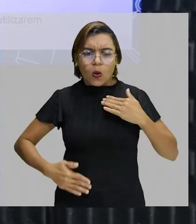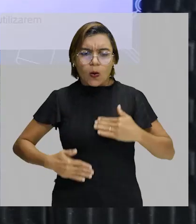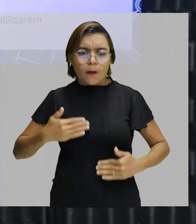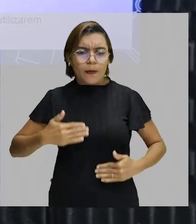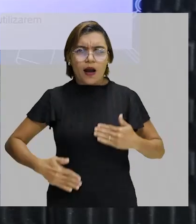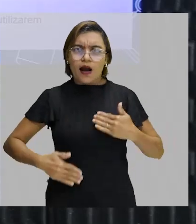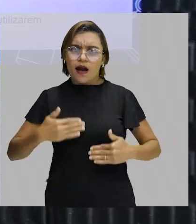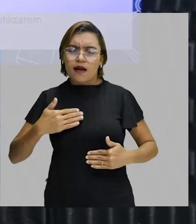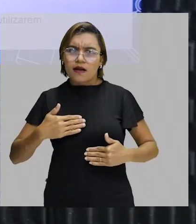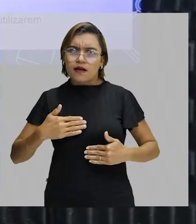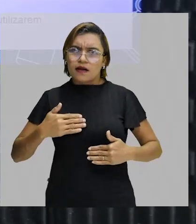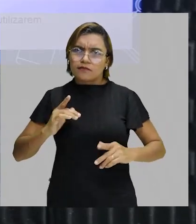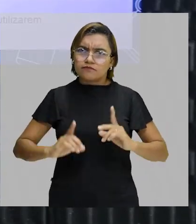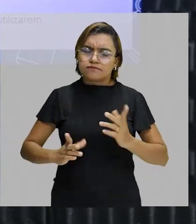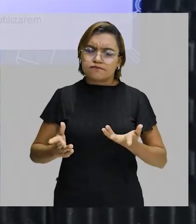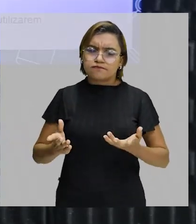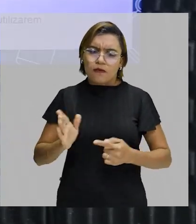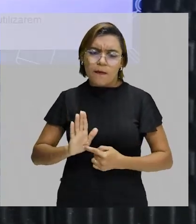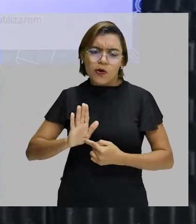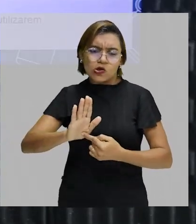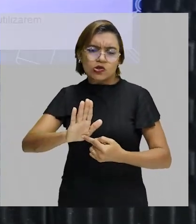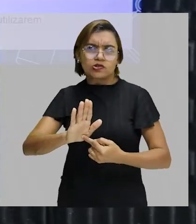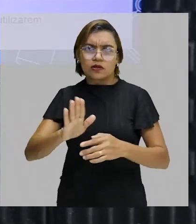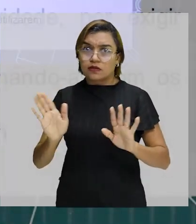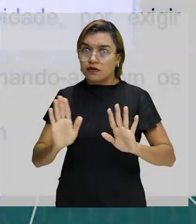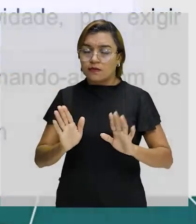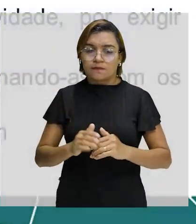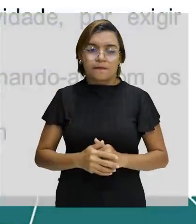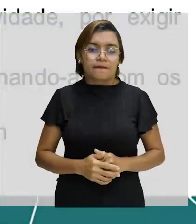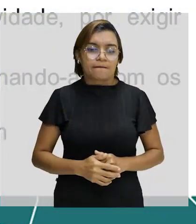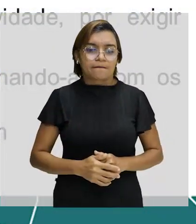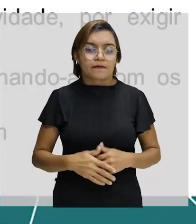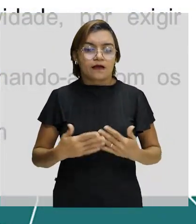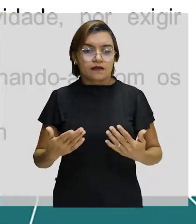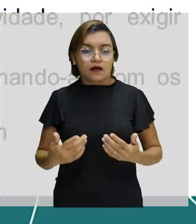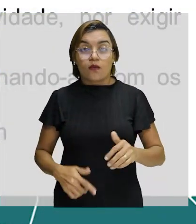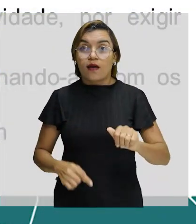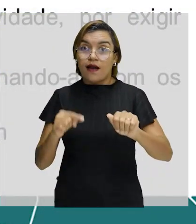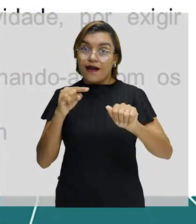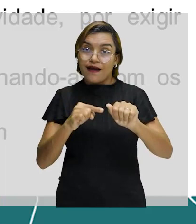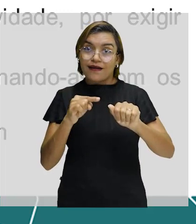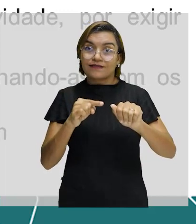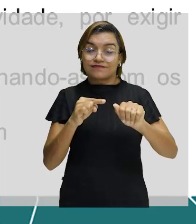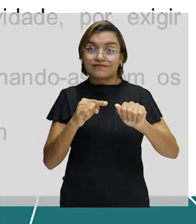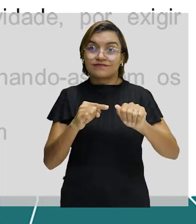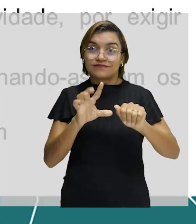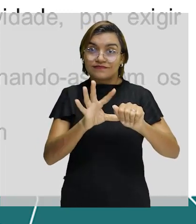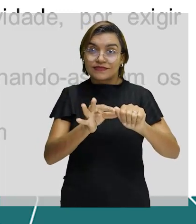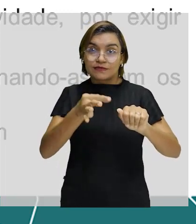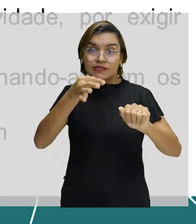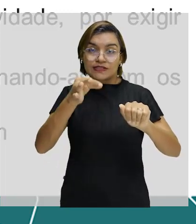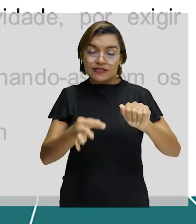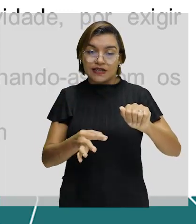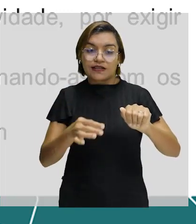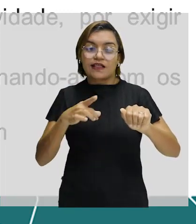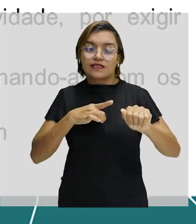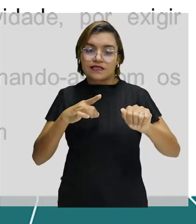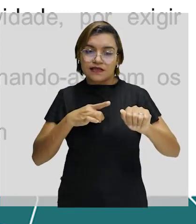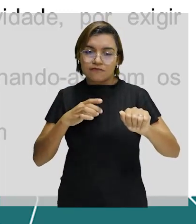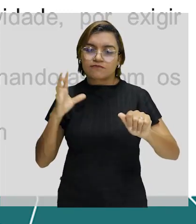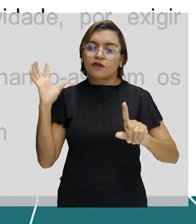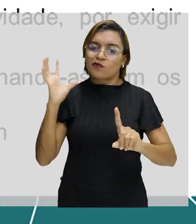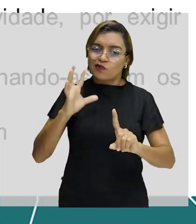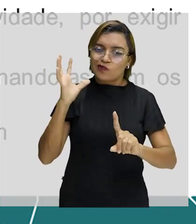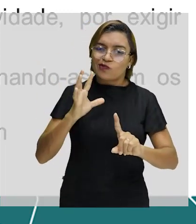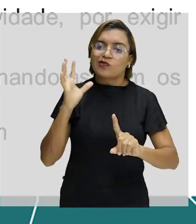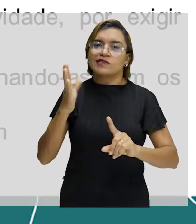questão é reduzir a expressão corporal. Então, a opção correta aqui é a letra A. Promove a interação, o